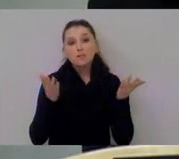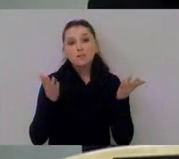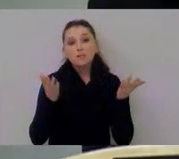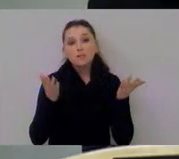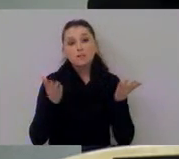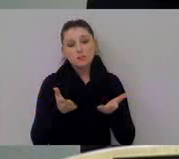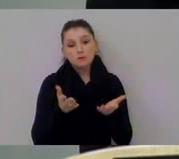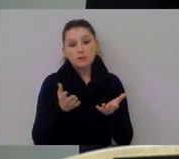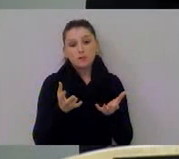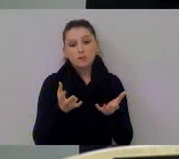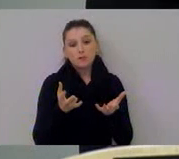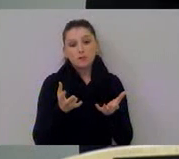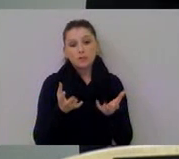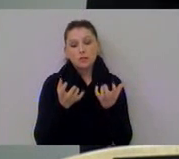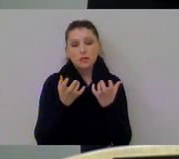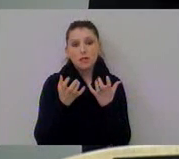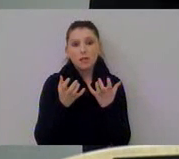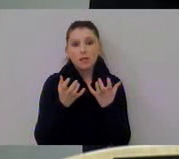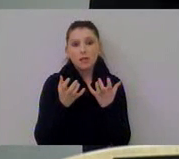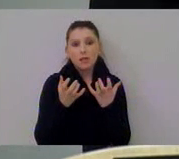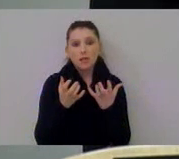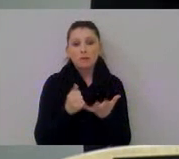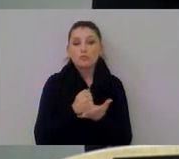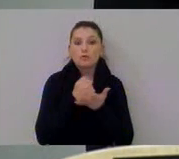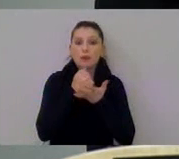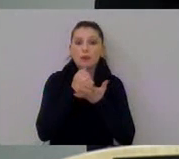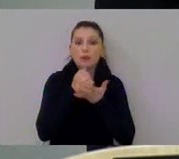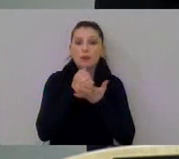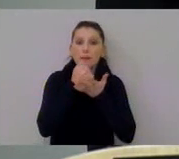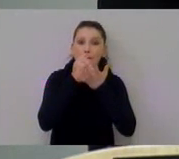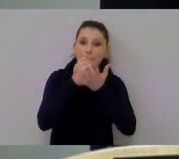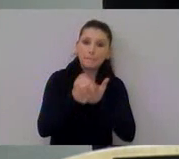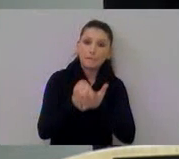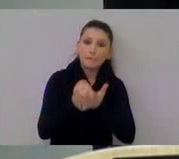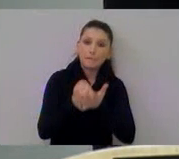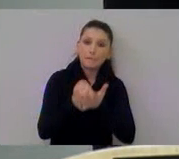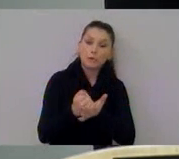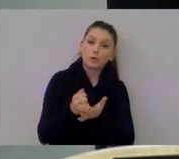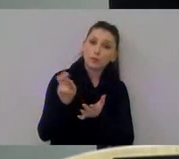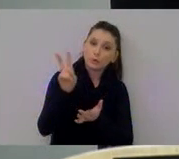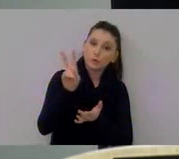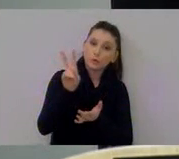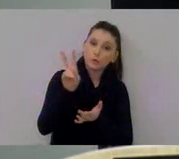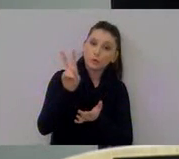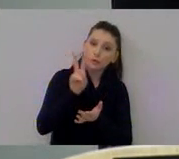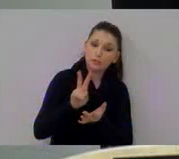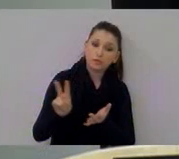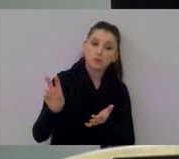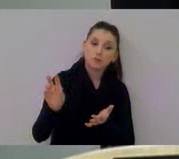com o apoio de vocês, que realmente está faltando